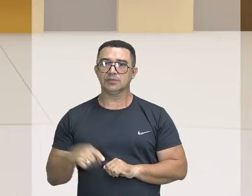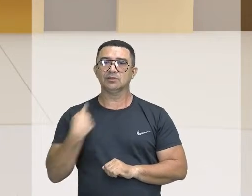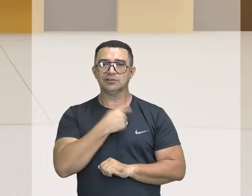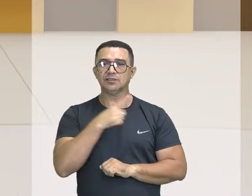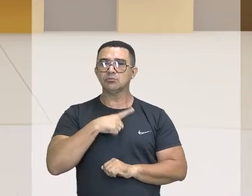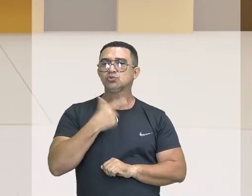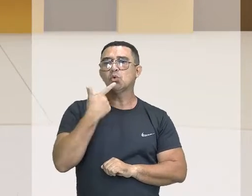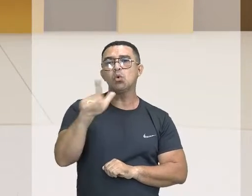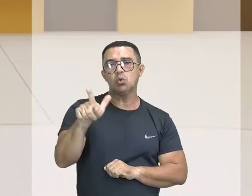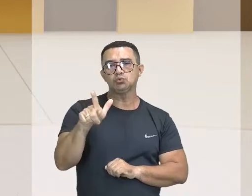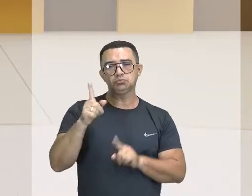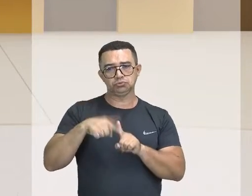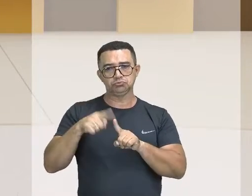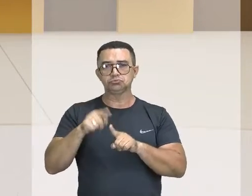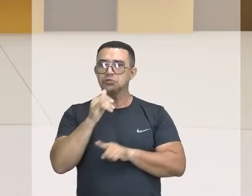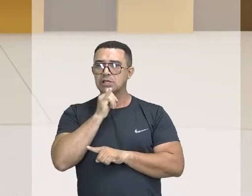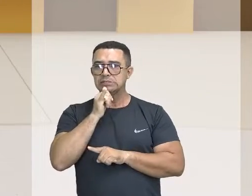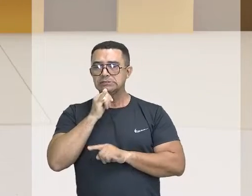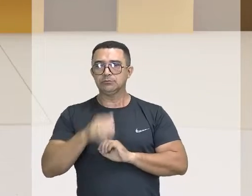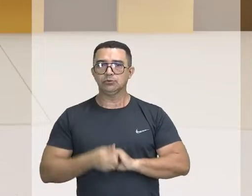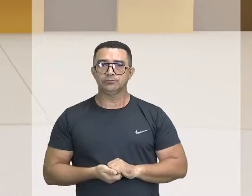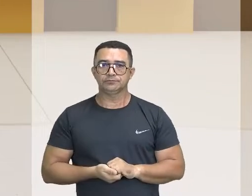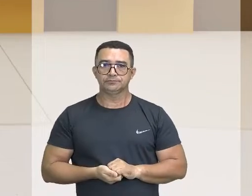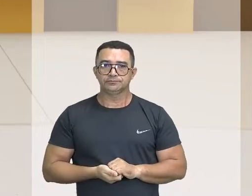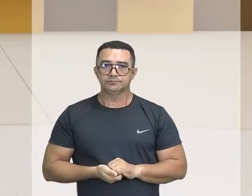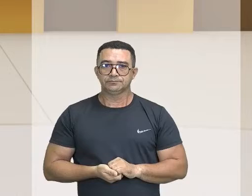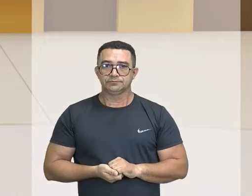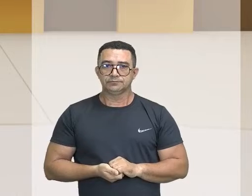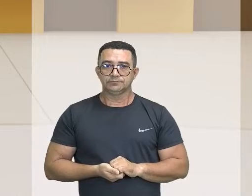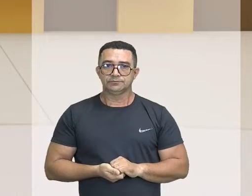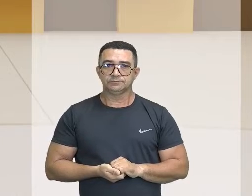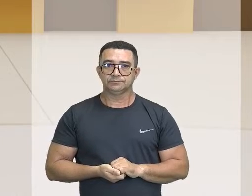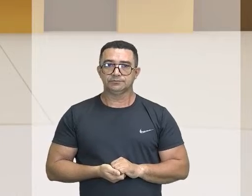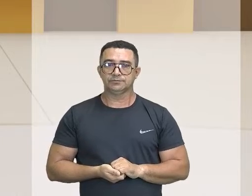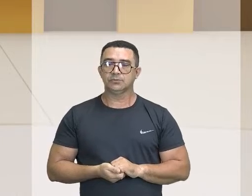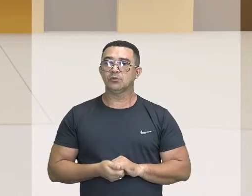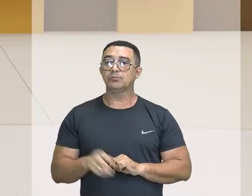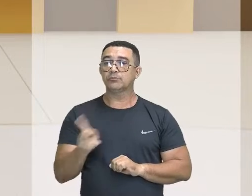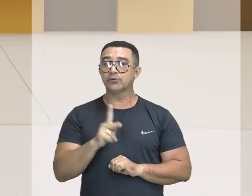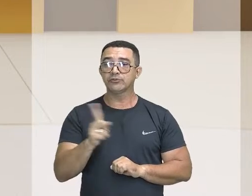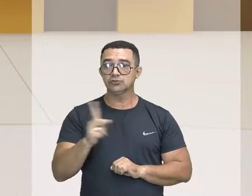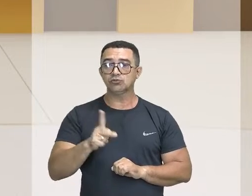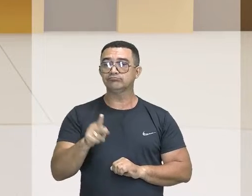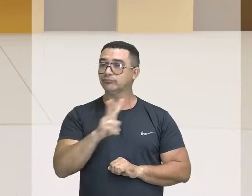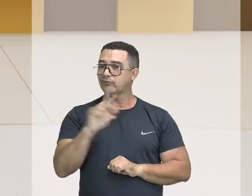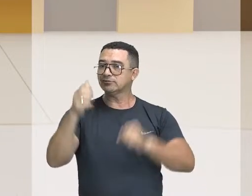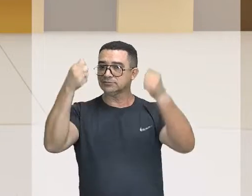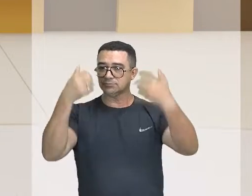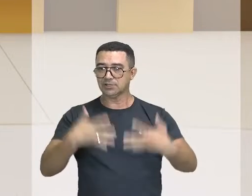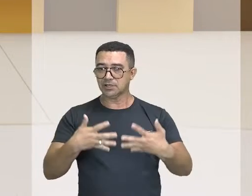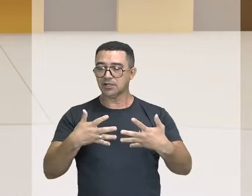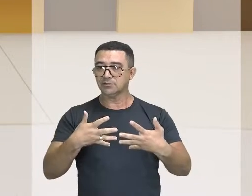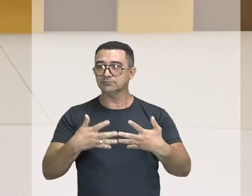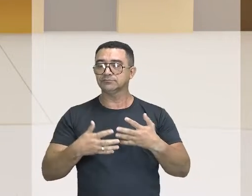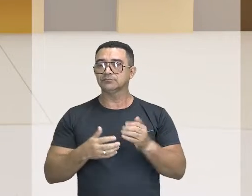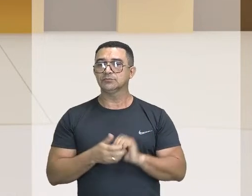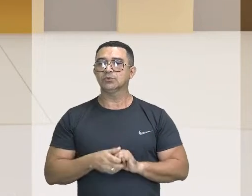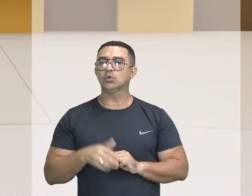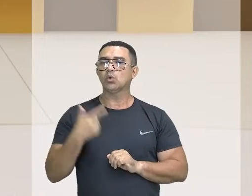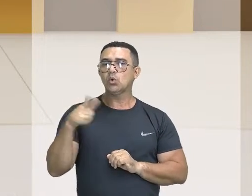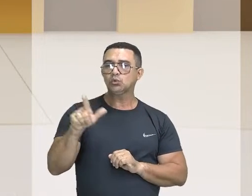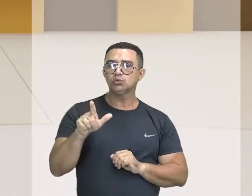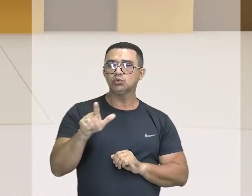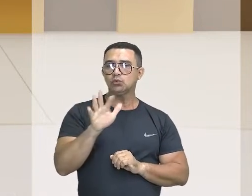outros exemplos, né, professor? Sim, temos um exemplo muito importante e nós convidamos o professor Ilbson para falar desse mecanismo de feedback que